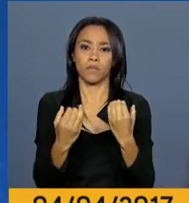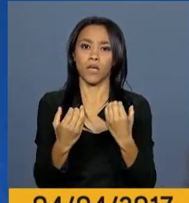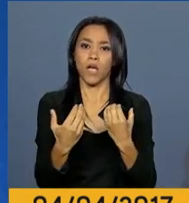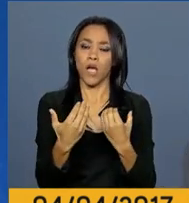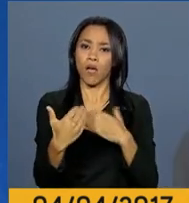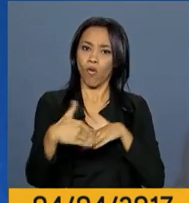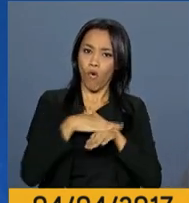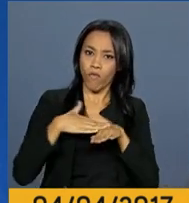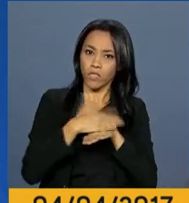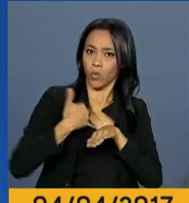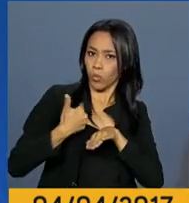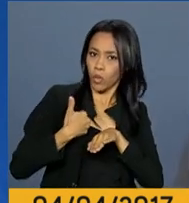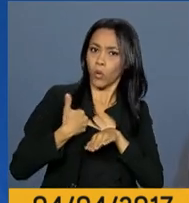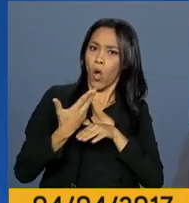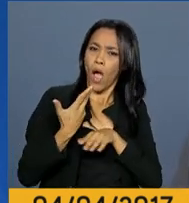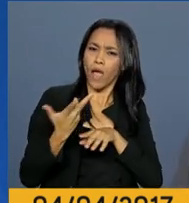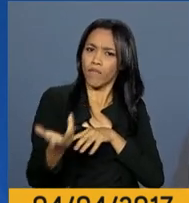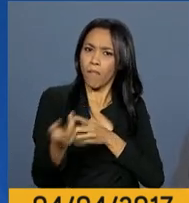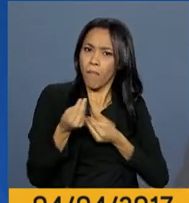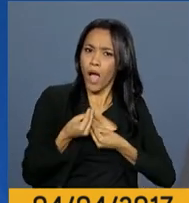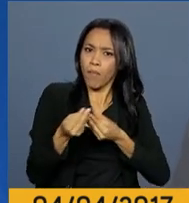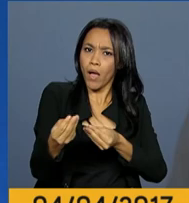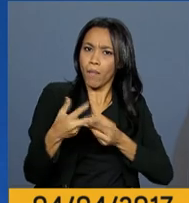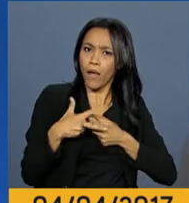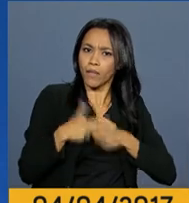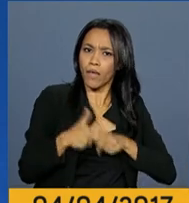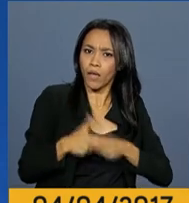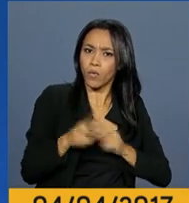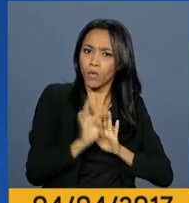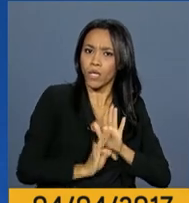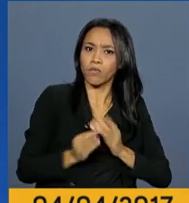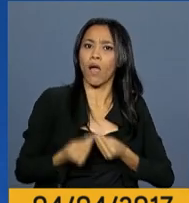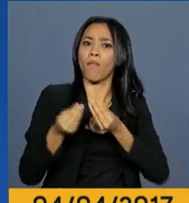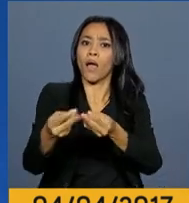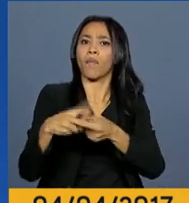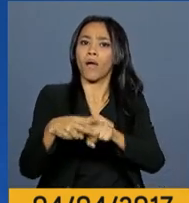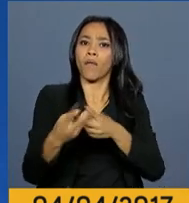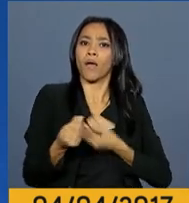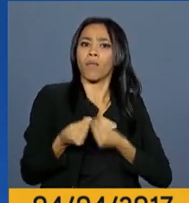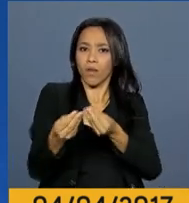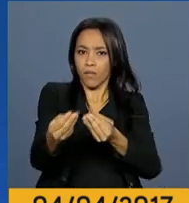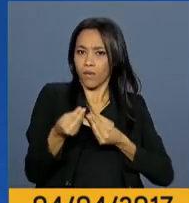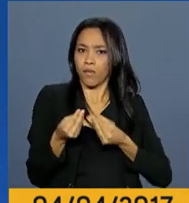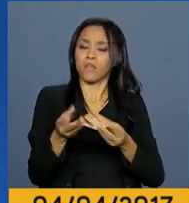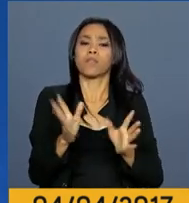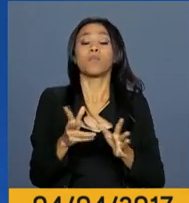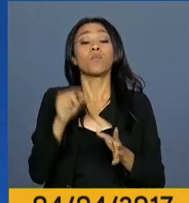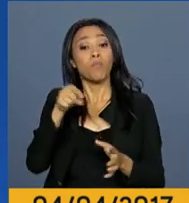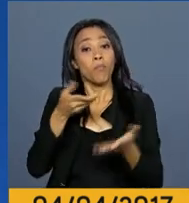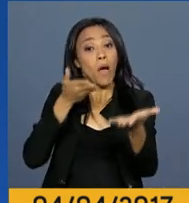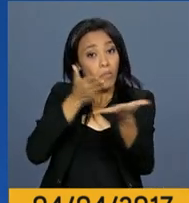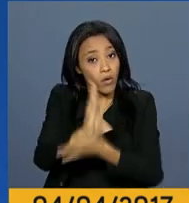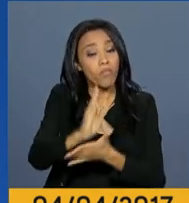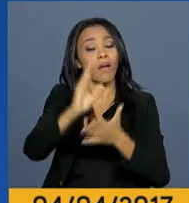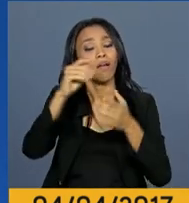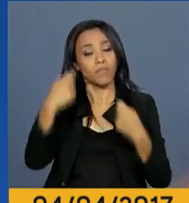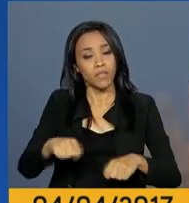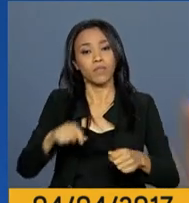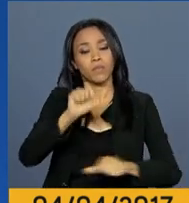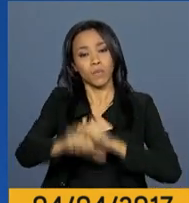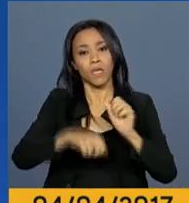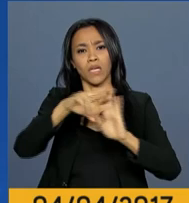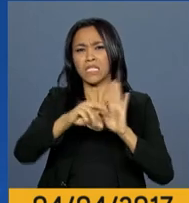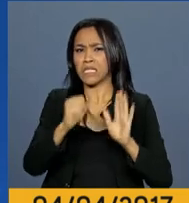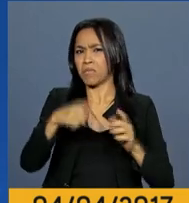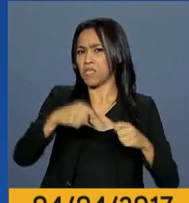comigo e nós vamos fazendo adequações. Porque o importante, simbolicamente, é aprovar uma reforma da Previdência. Se é preciso fazer